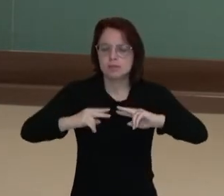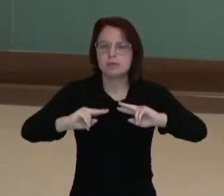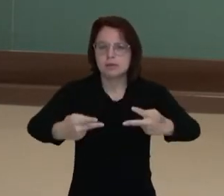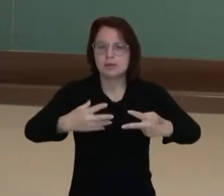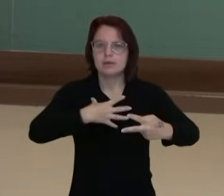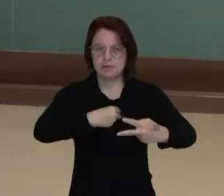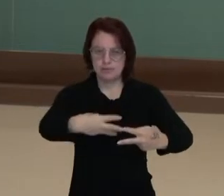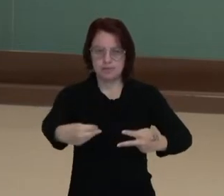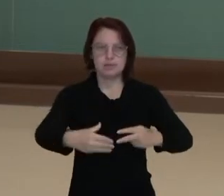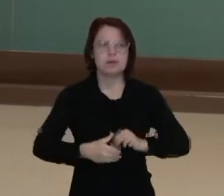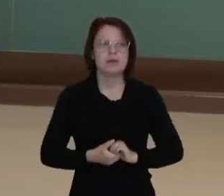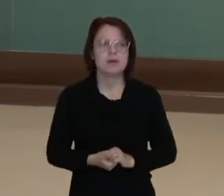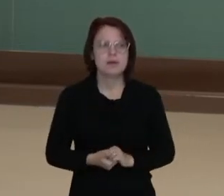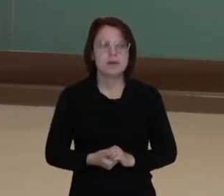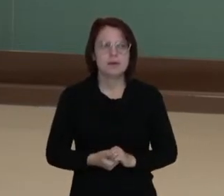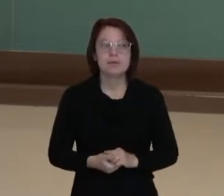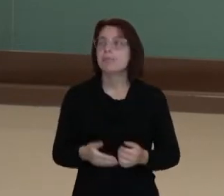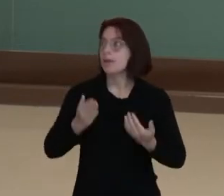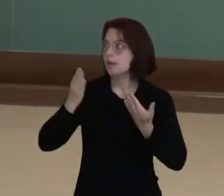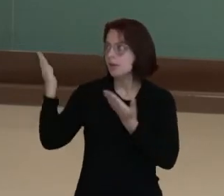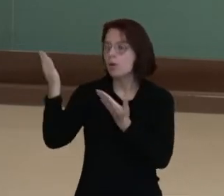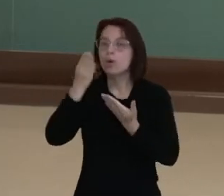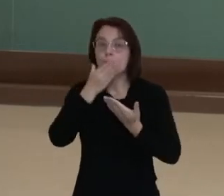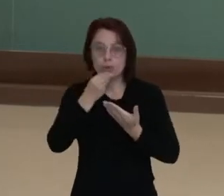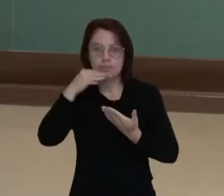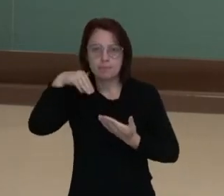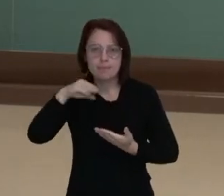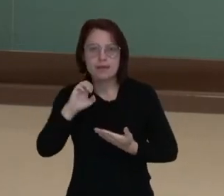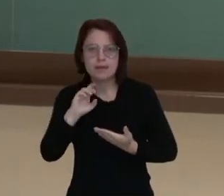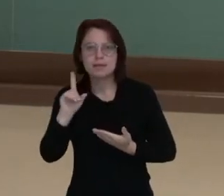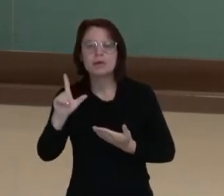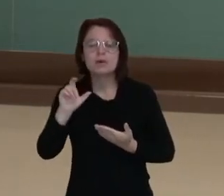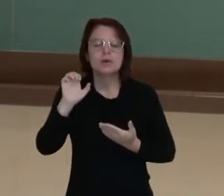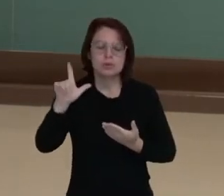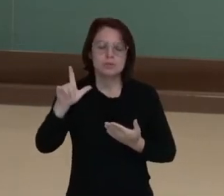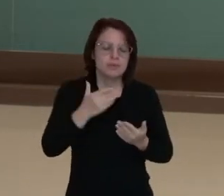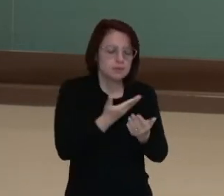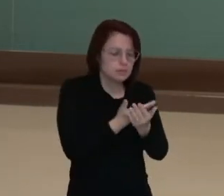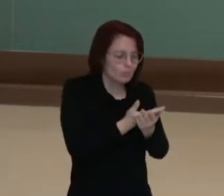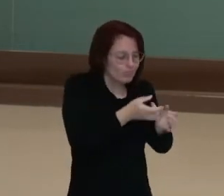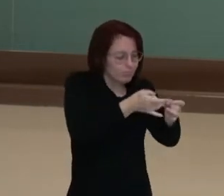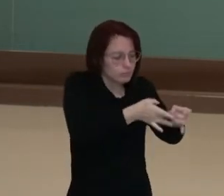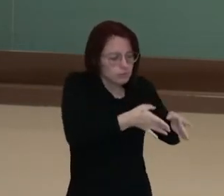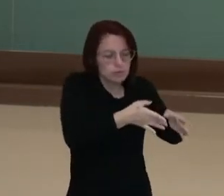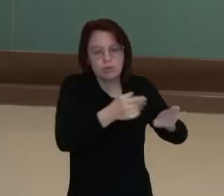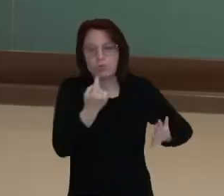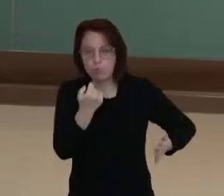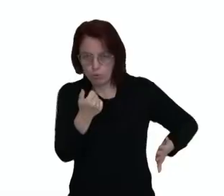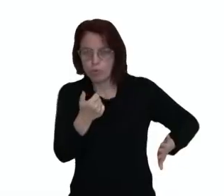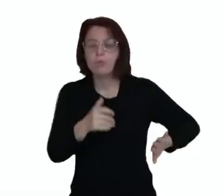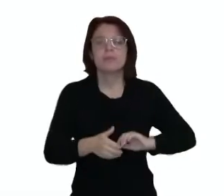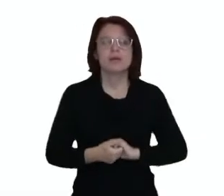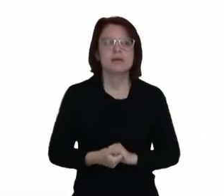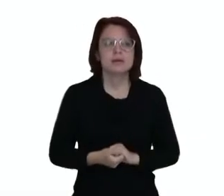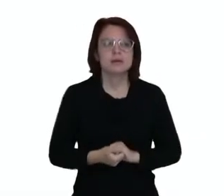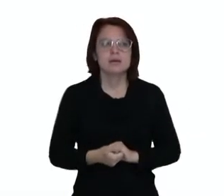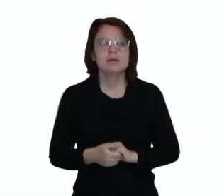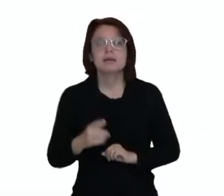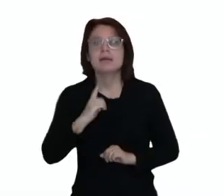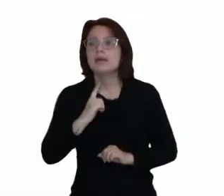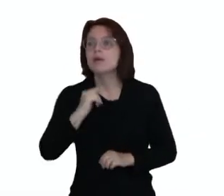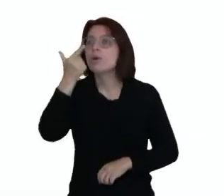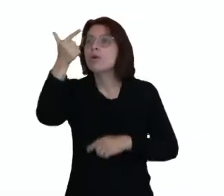né? Mendel, ele teve o seu estudo deixado de lado por um tempo, e aí houveram alguns cientistas